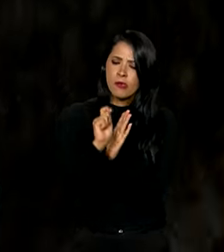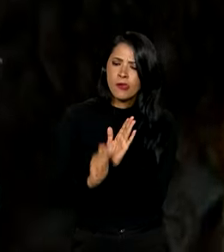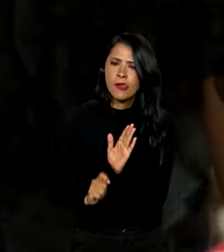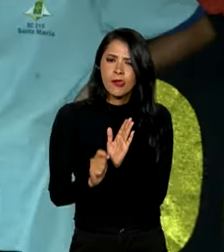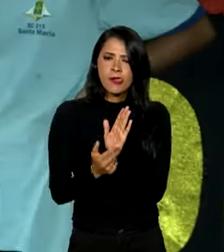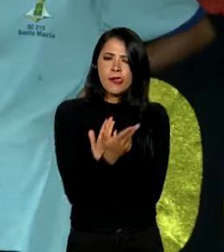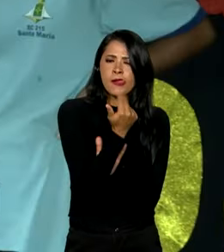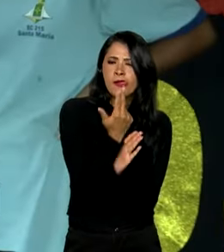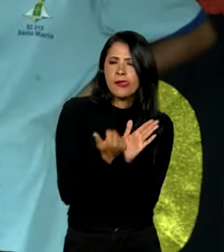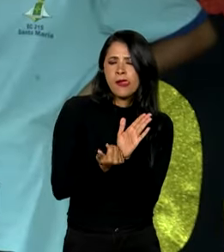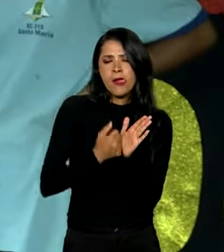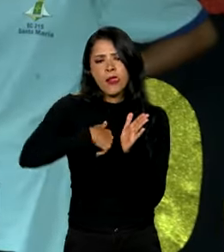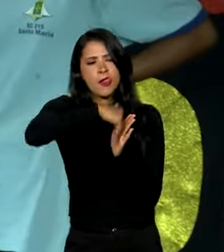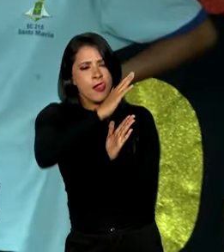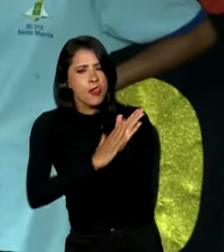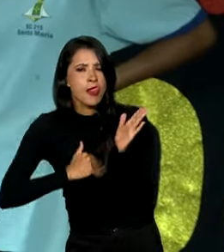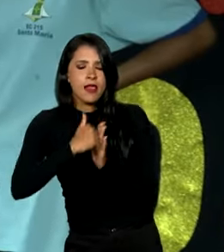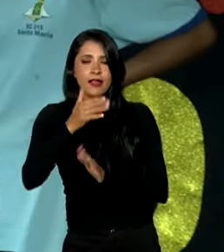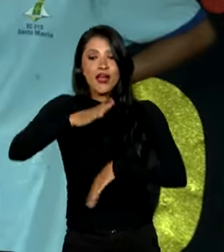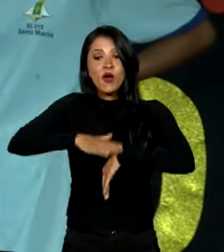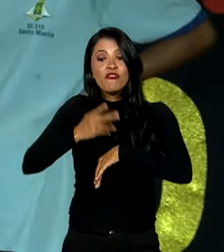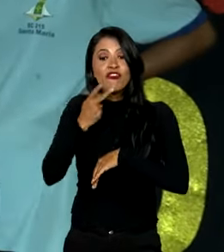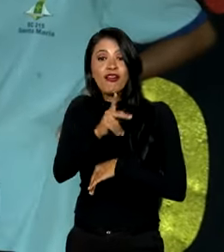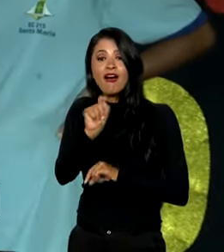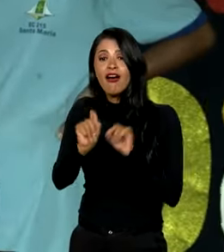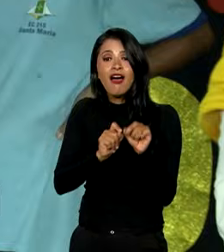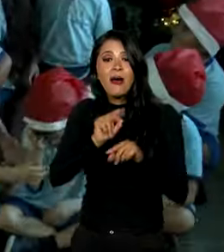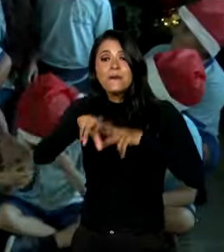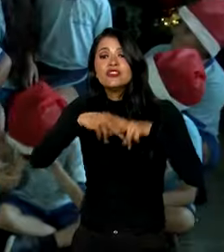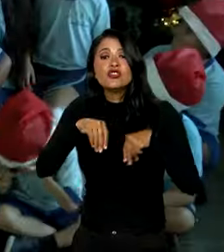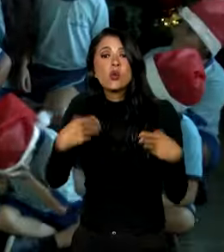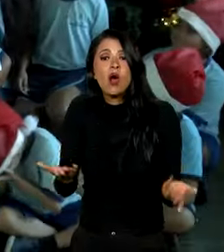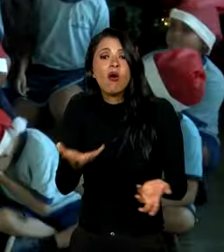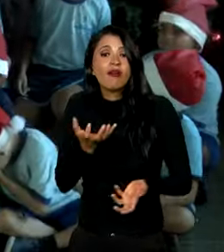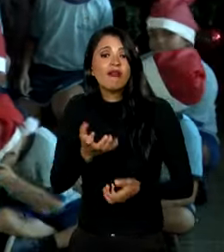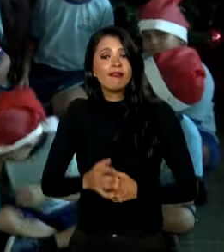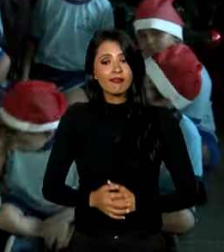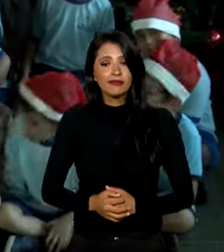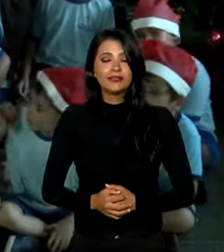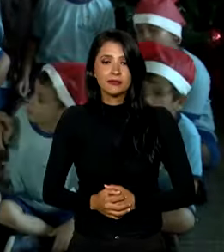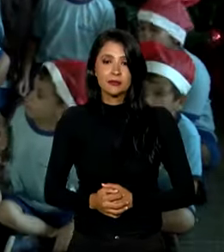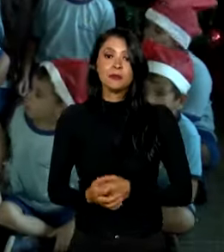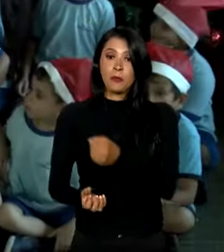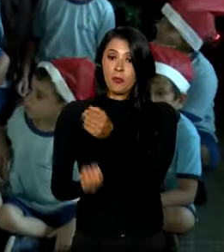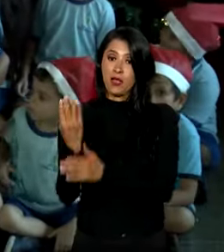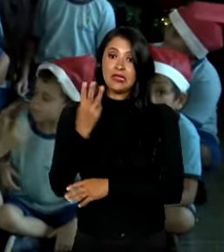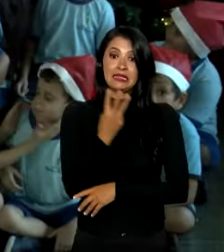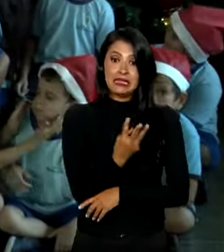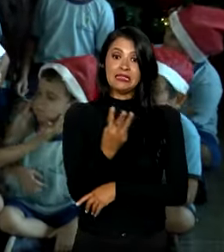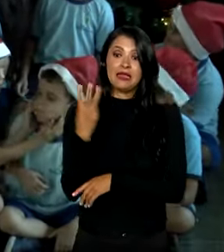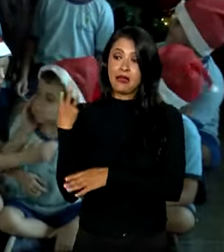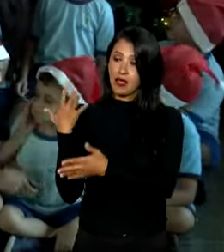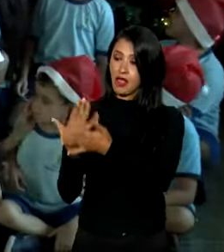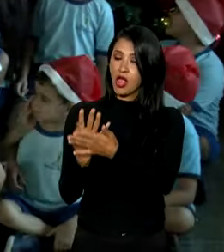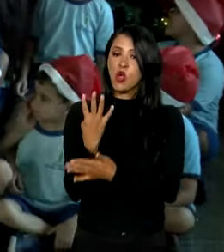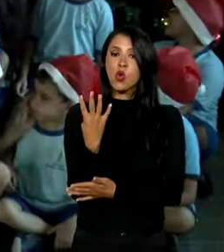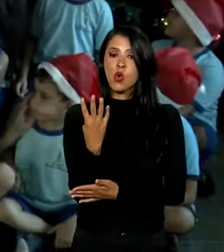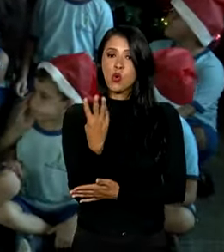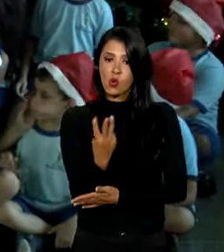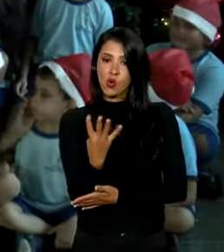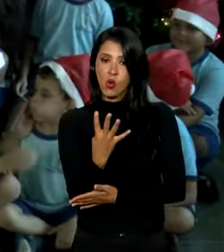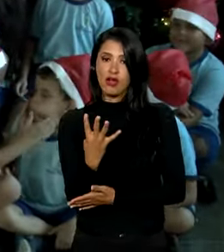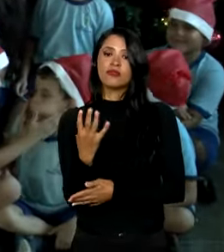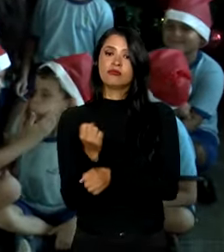nos desenhos na hora de dizer o que querem ganhar. Criada há 34 anos, a campanha Papai Noel dos